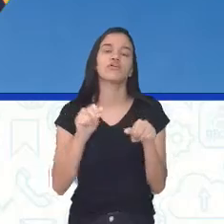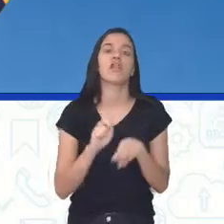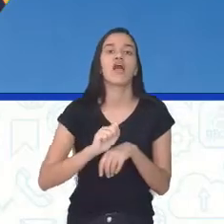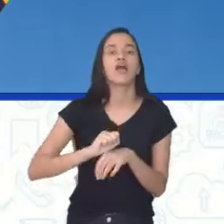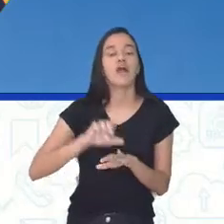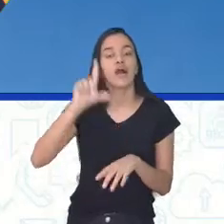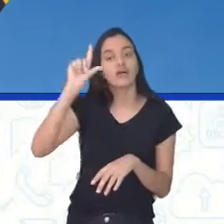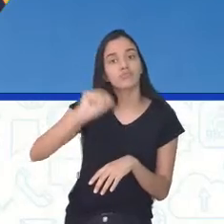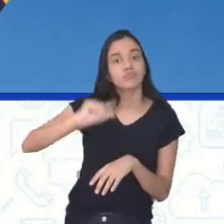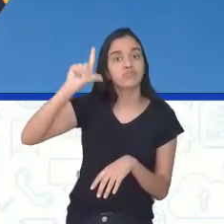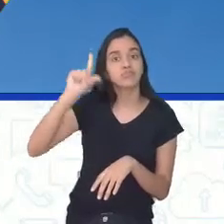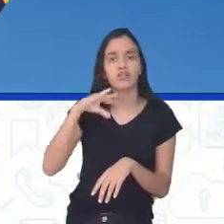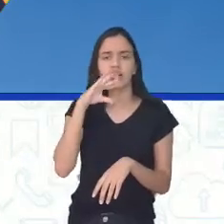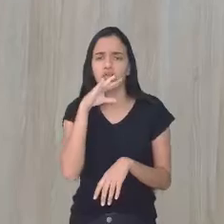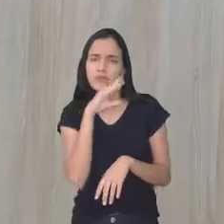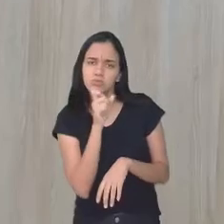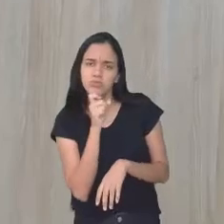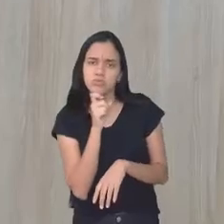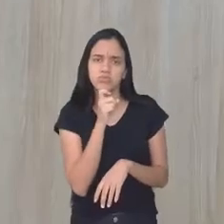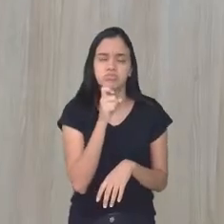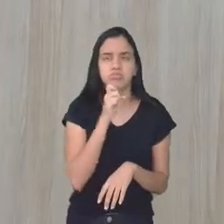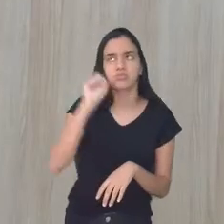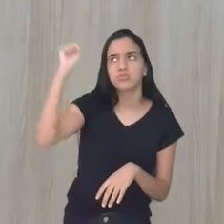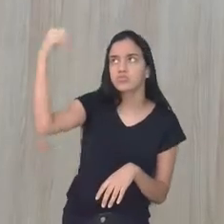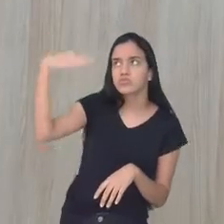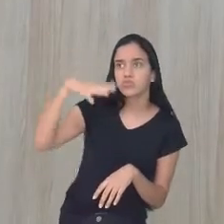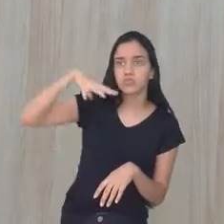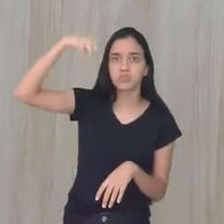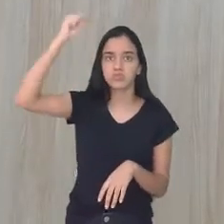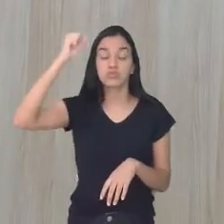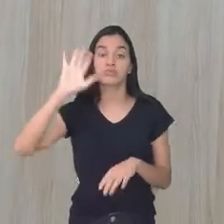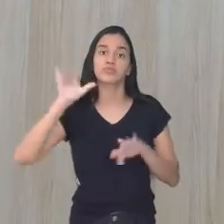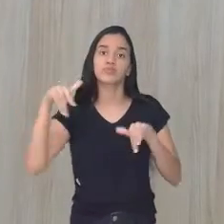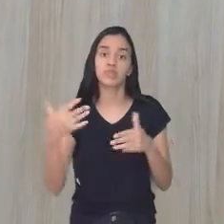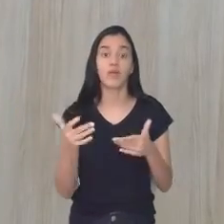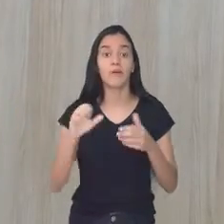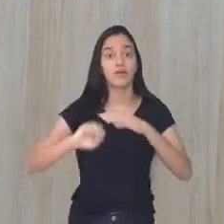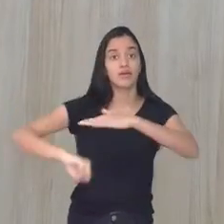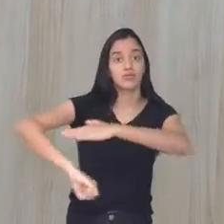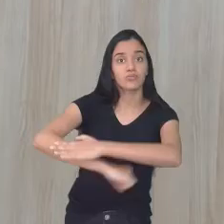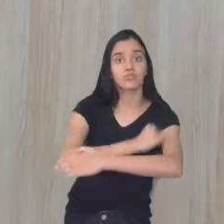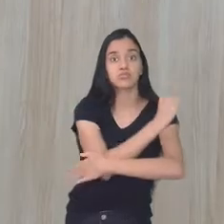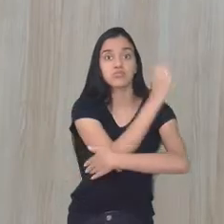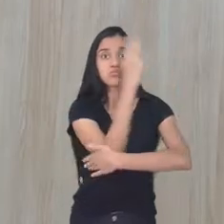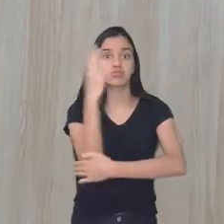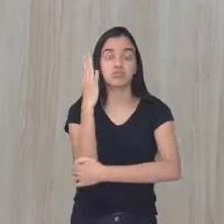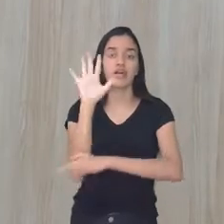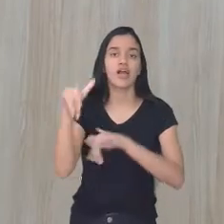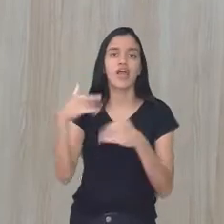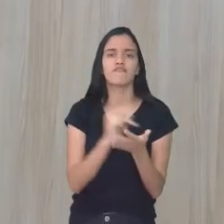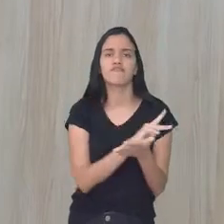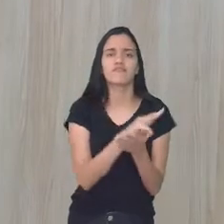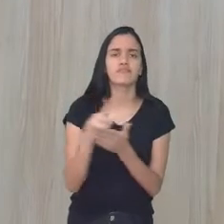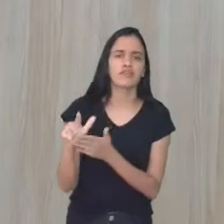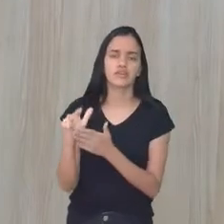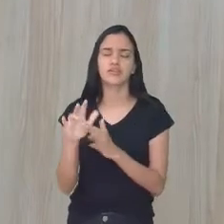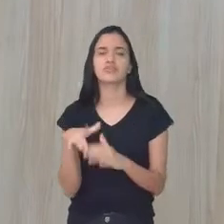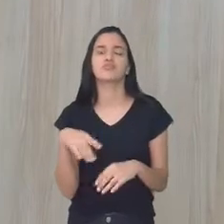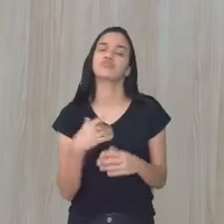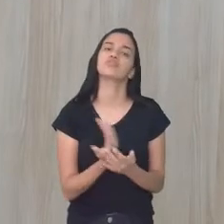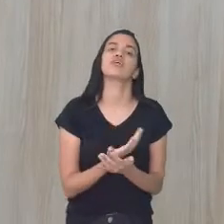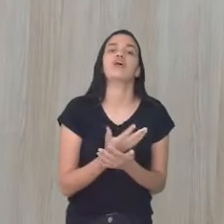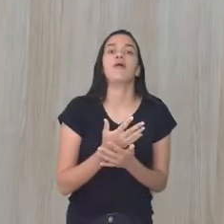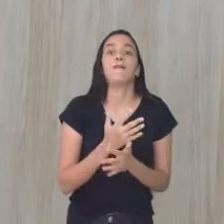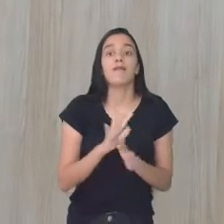a luminosidade. Mas aí, esse ambiente, né? Esse ecossistema, ele é formado por vários seres vivos.